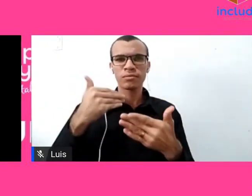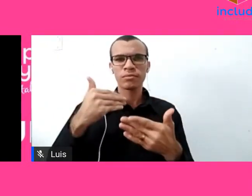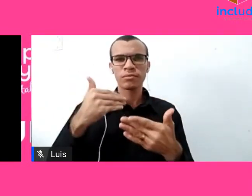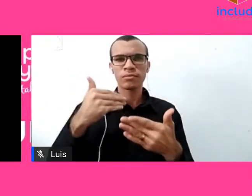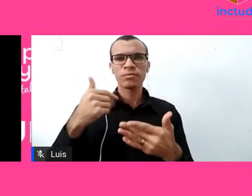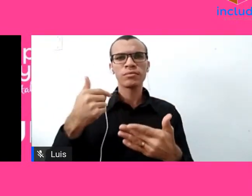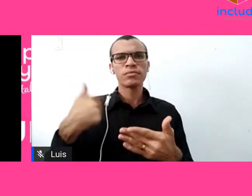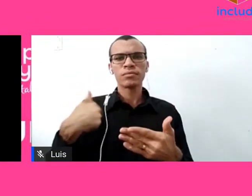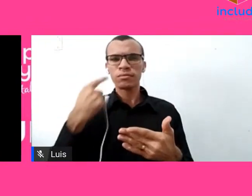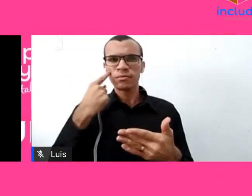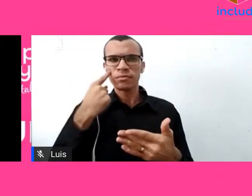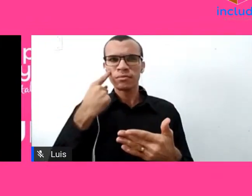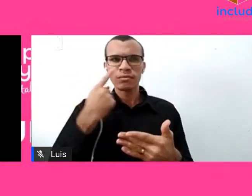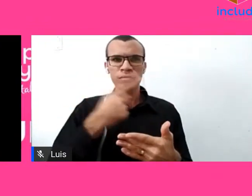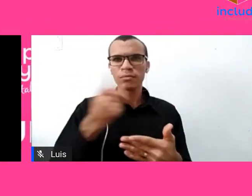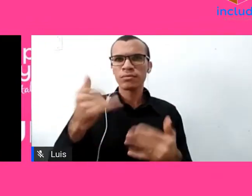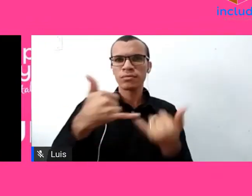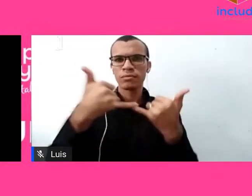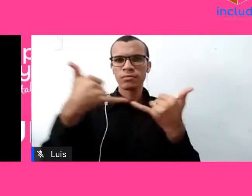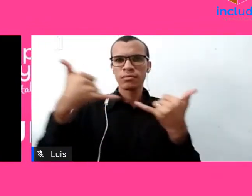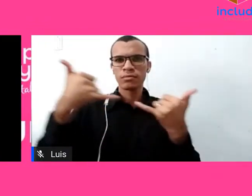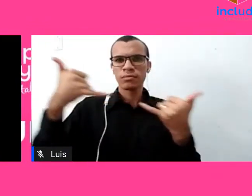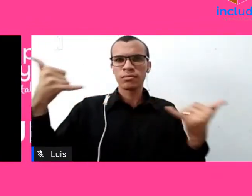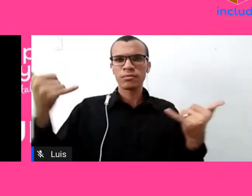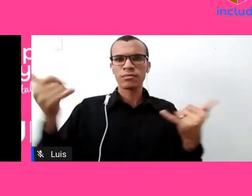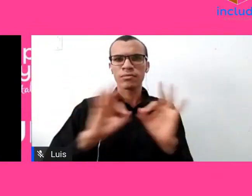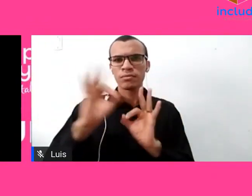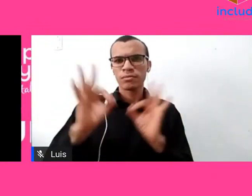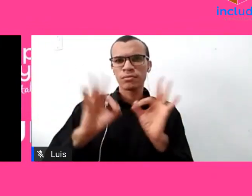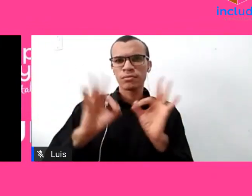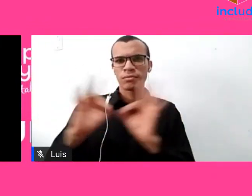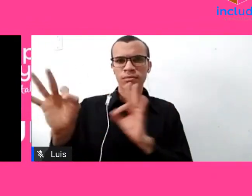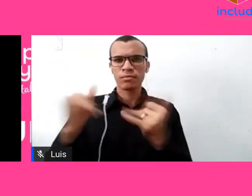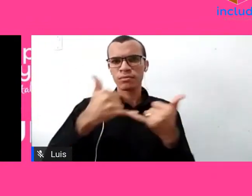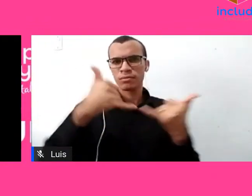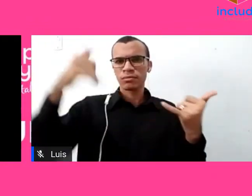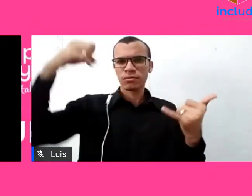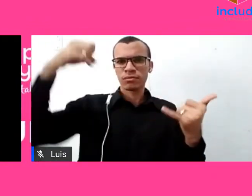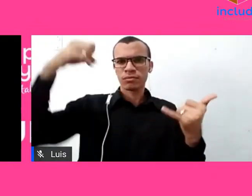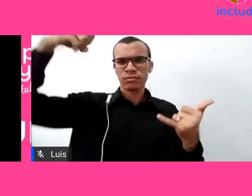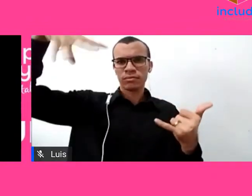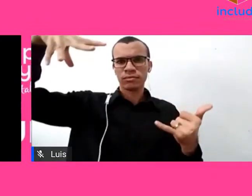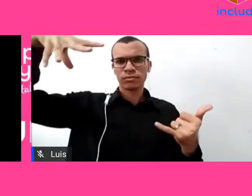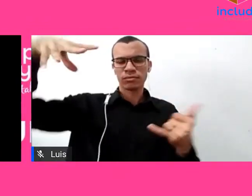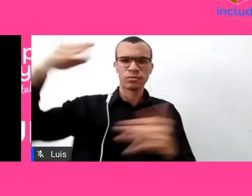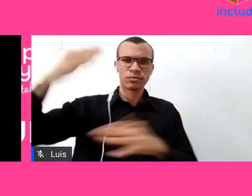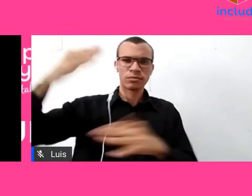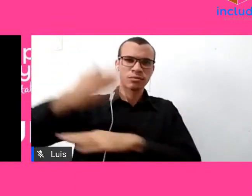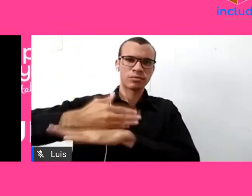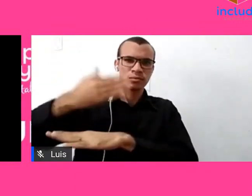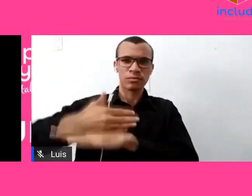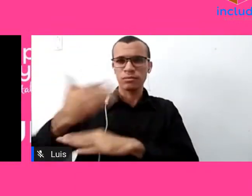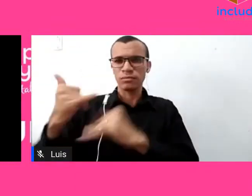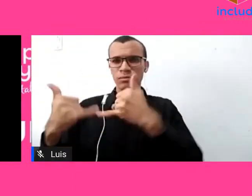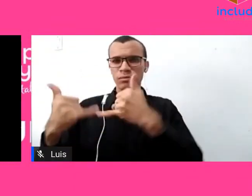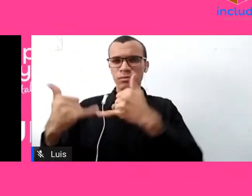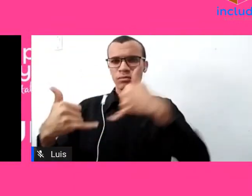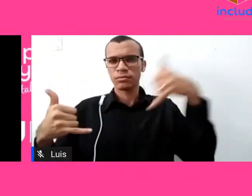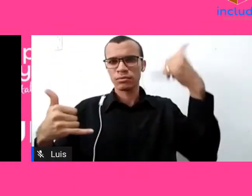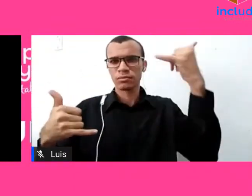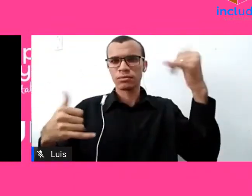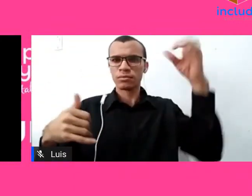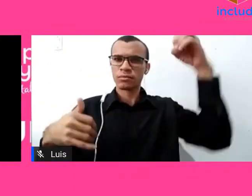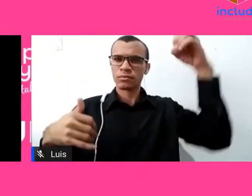fios, que eu vou vir aqui, vou colocar o fio que vai iluminar essa janela, que eu vou ligar o fio que vai iluminar outra